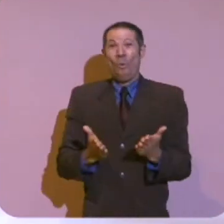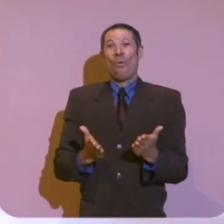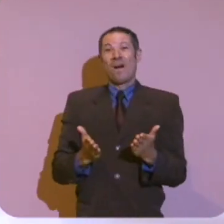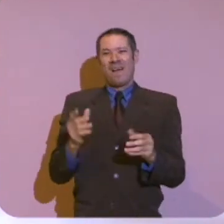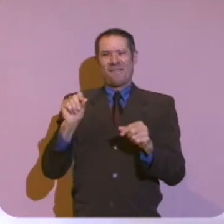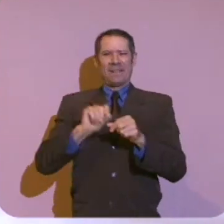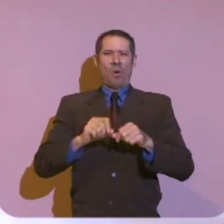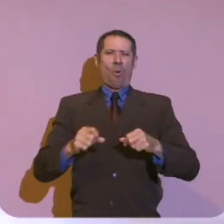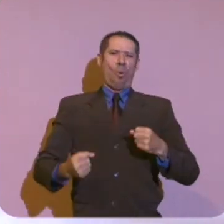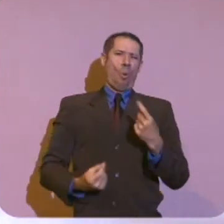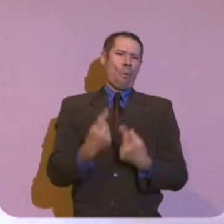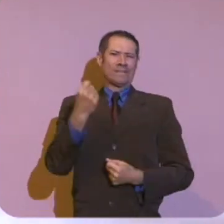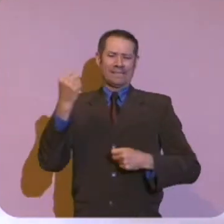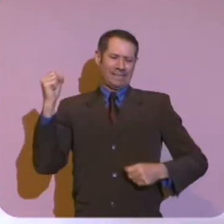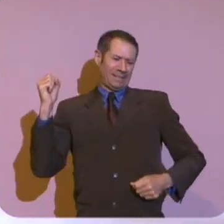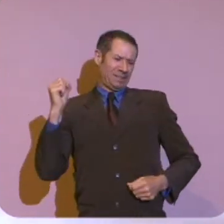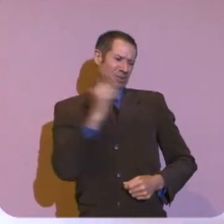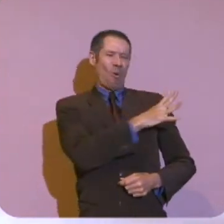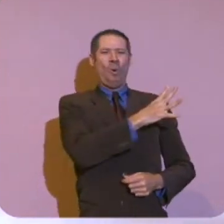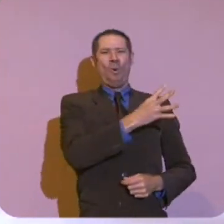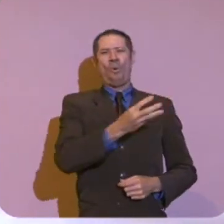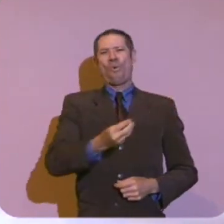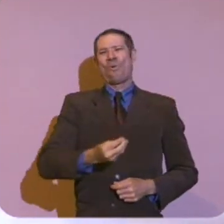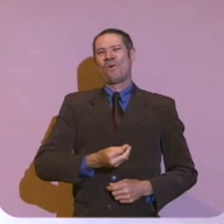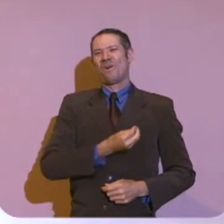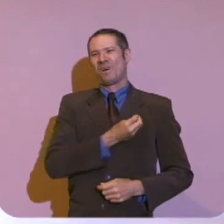fazer coisas novas na minha vida.